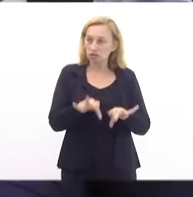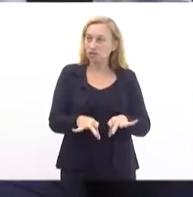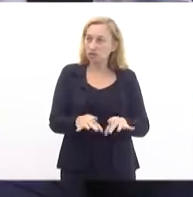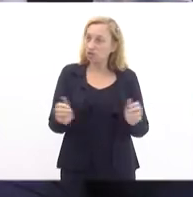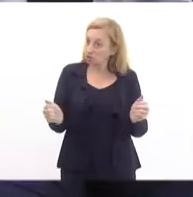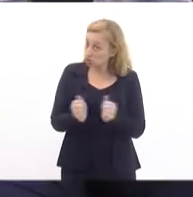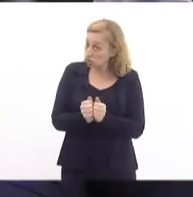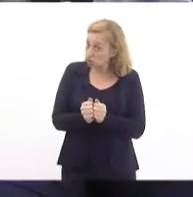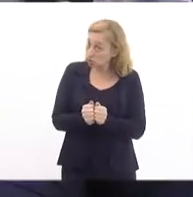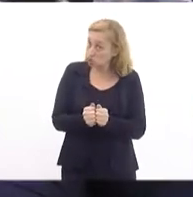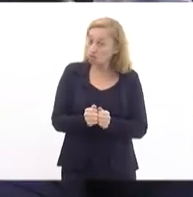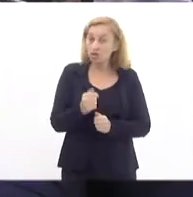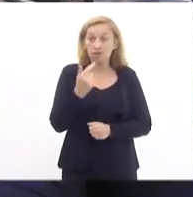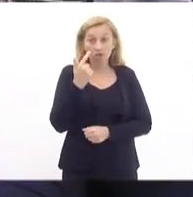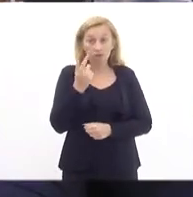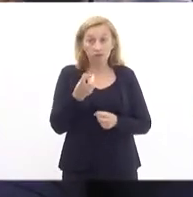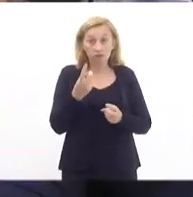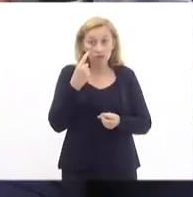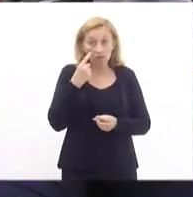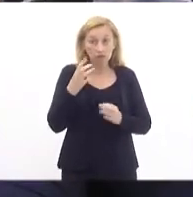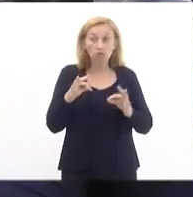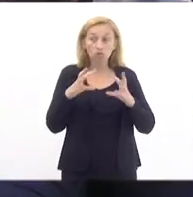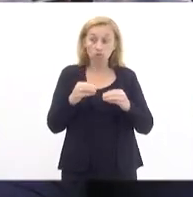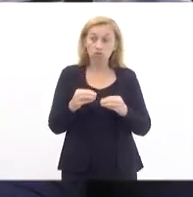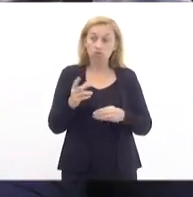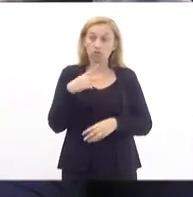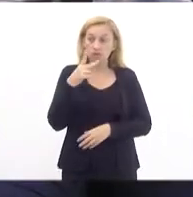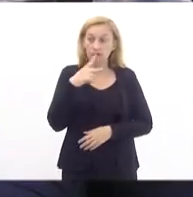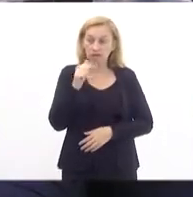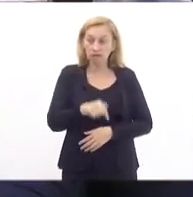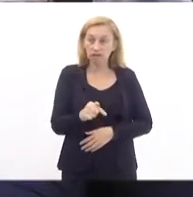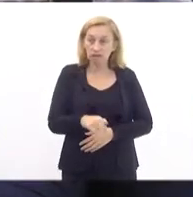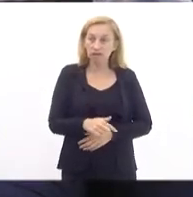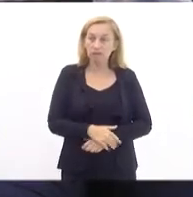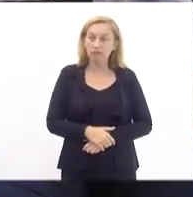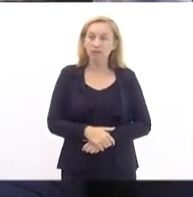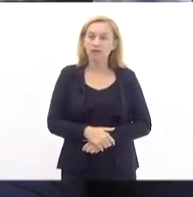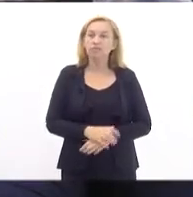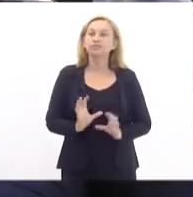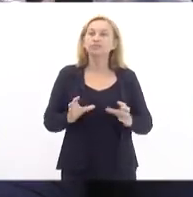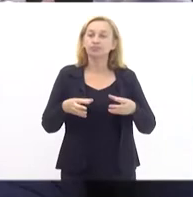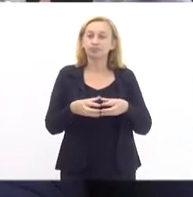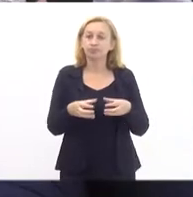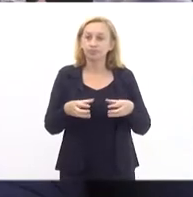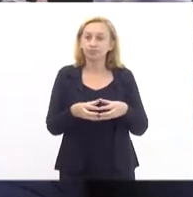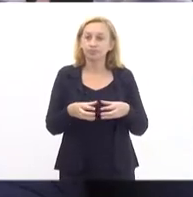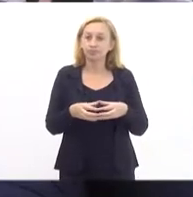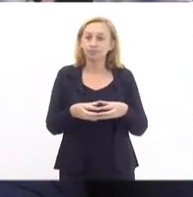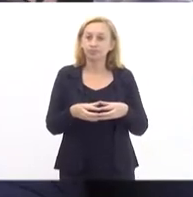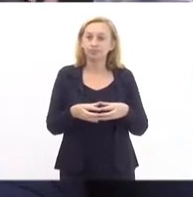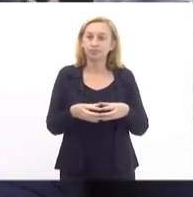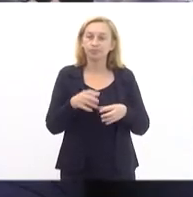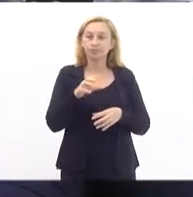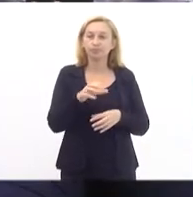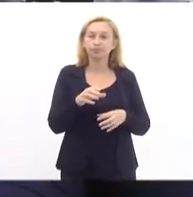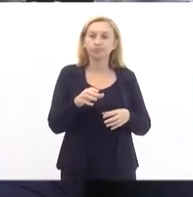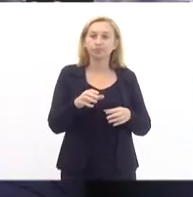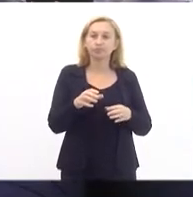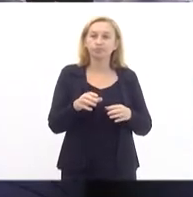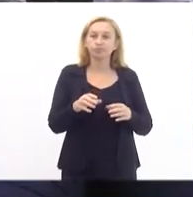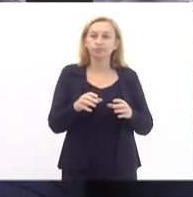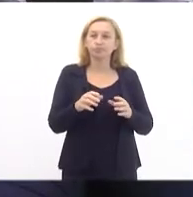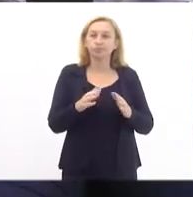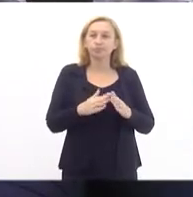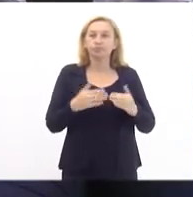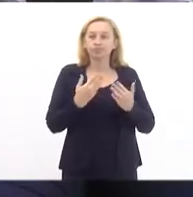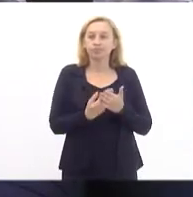relatório final, que é para poder sintetizar tudo aquilo que foi demandado aqui da nossa comissão parlamentar de inquérito. Então, muito obrigado pela sua presença, tá? Eu